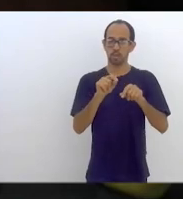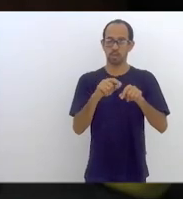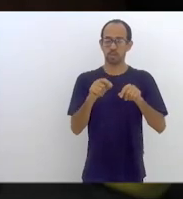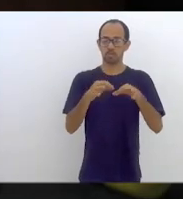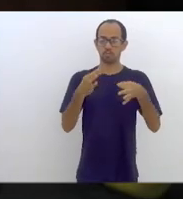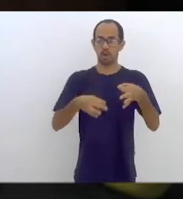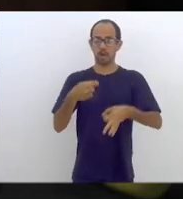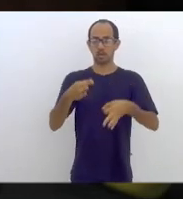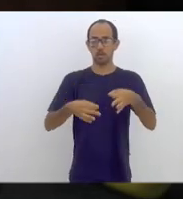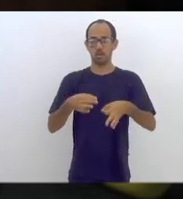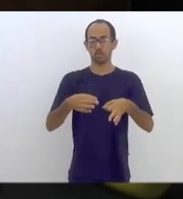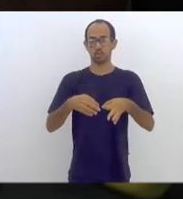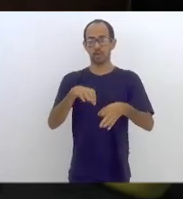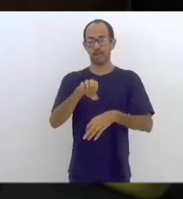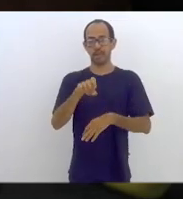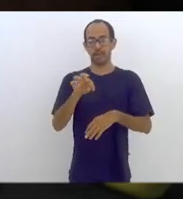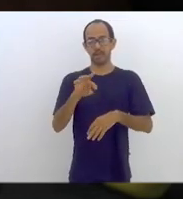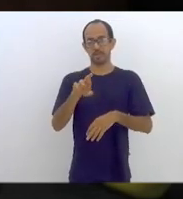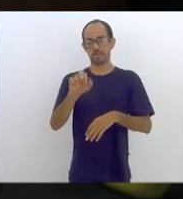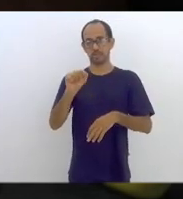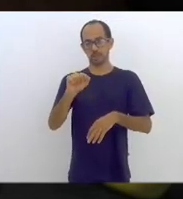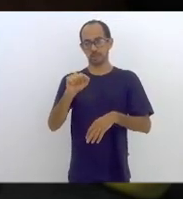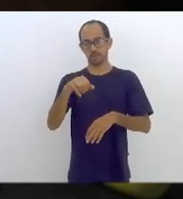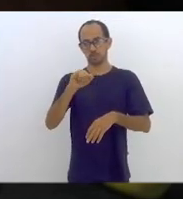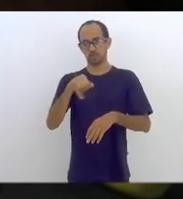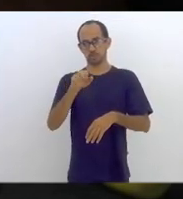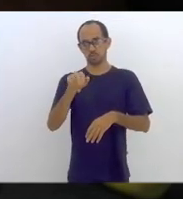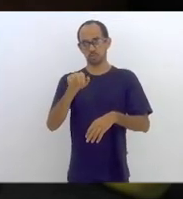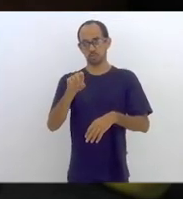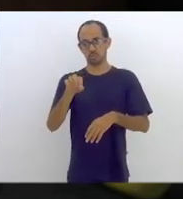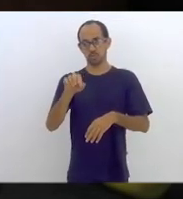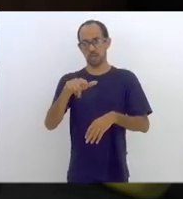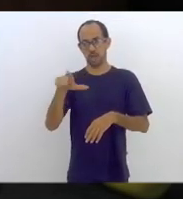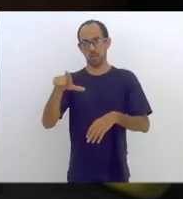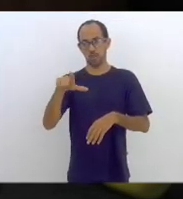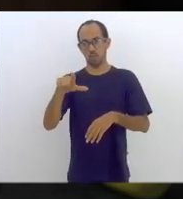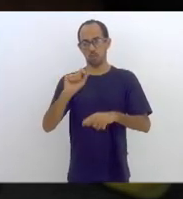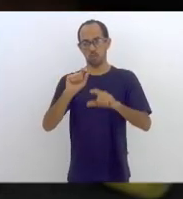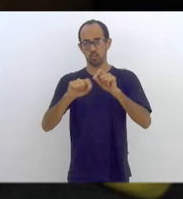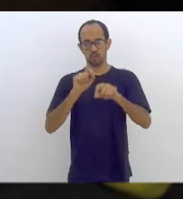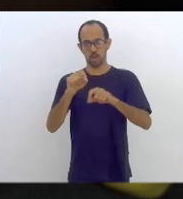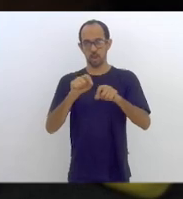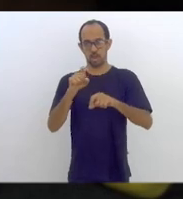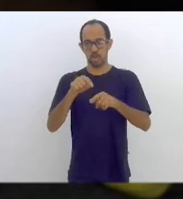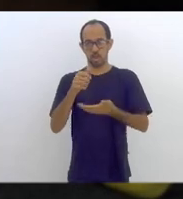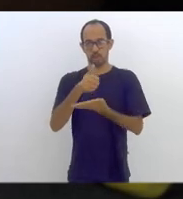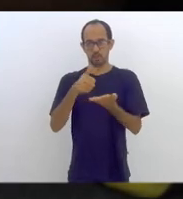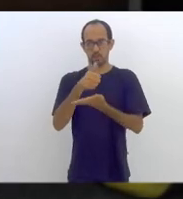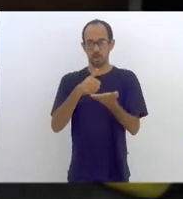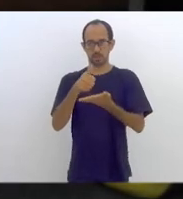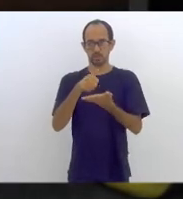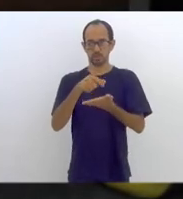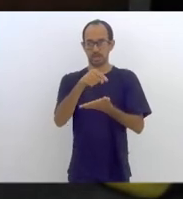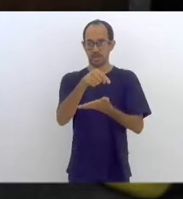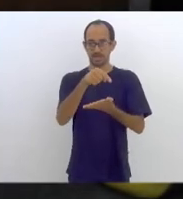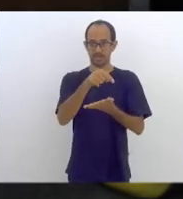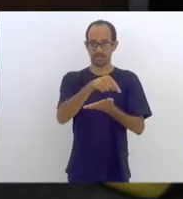extrajudicial e minimamente necessário esse acordo extrajudicial